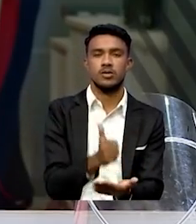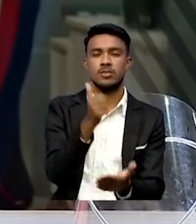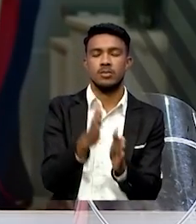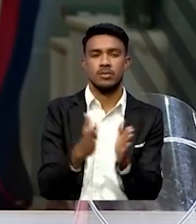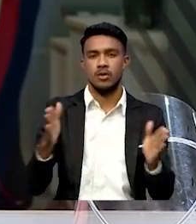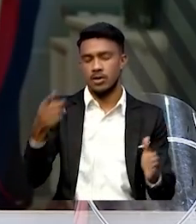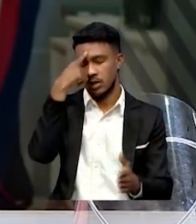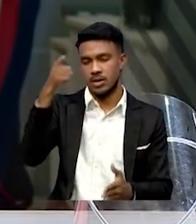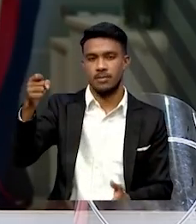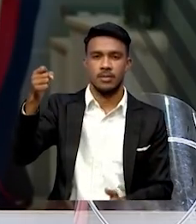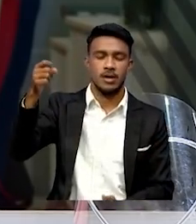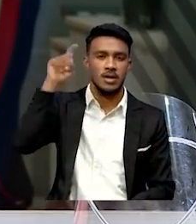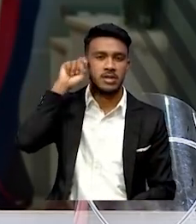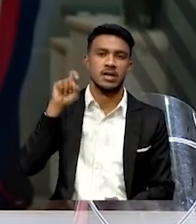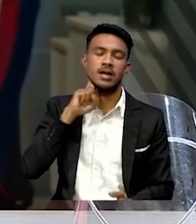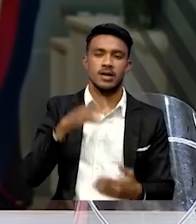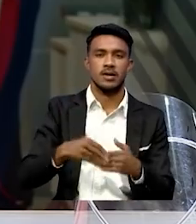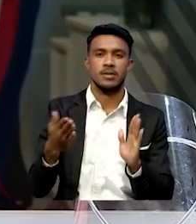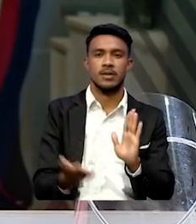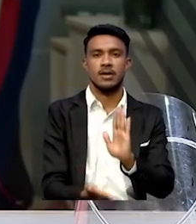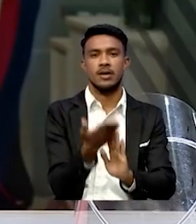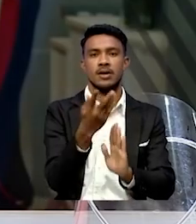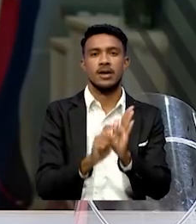Tamba e Xanano Guzmão, Niquerismas.